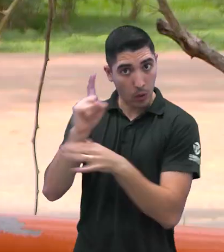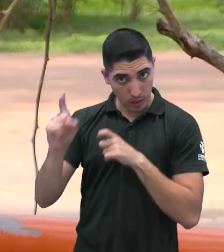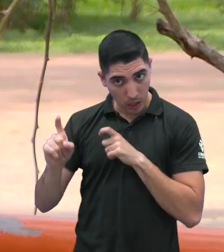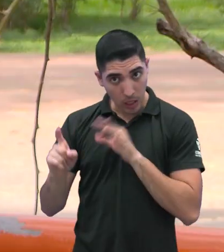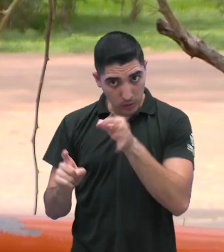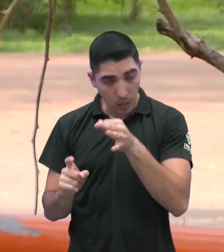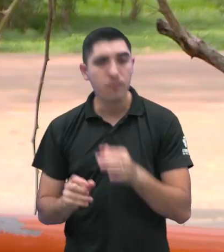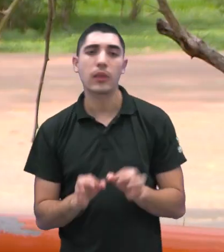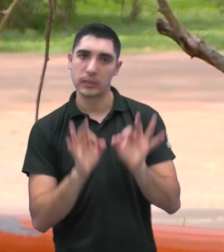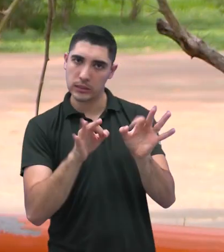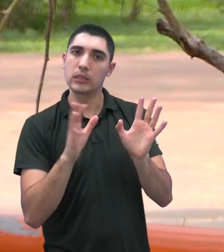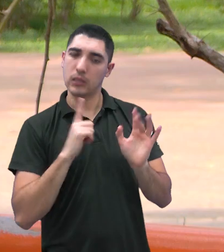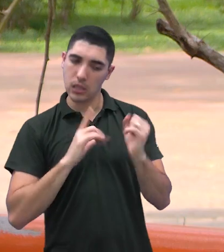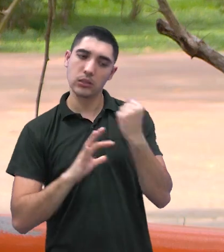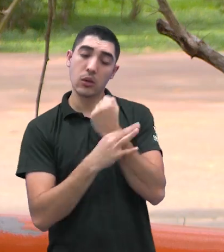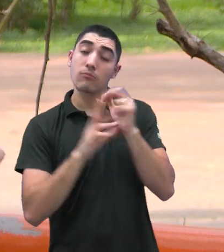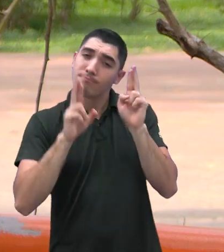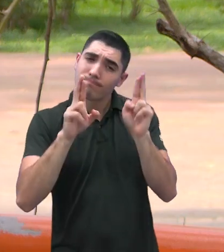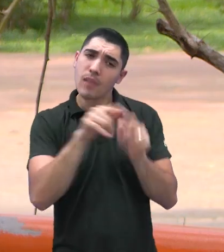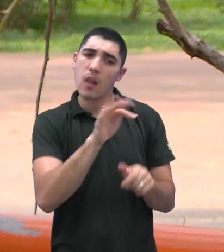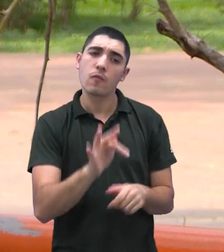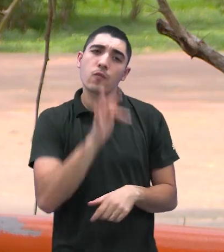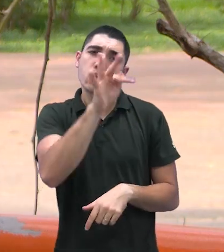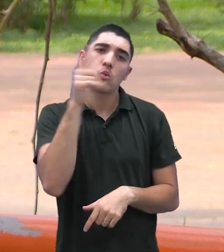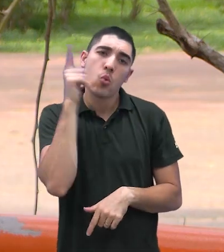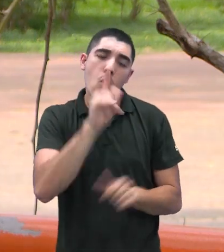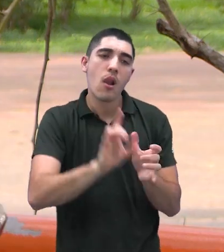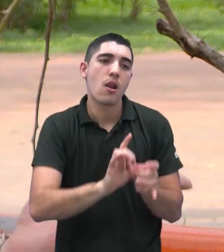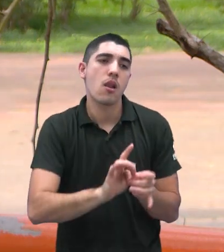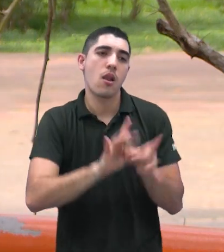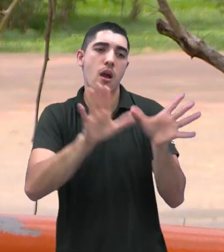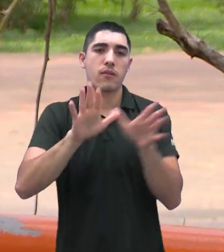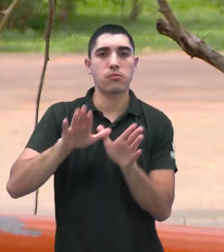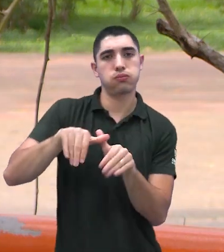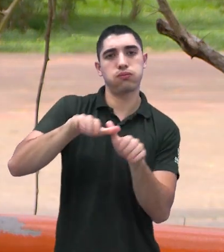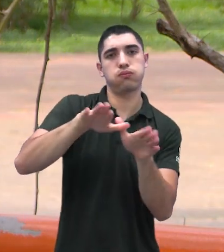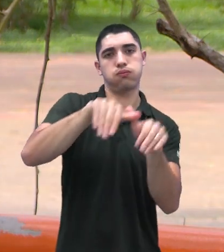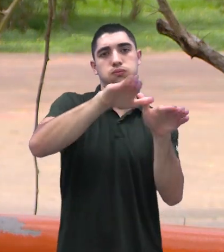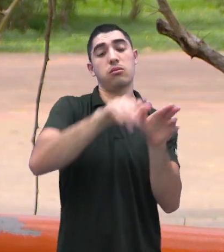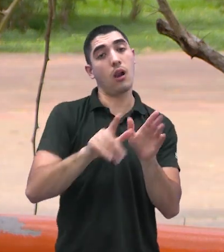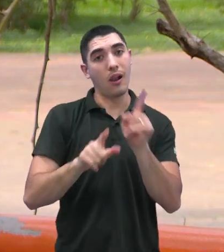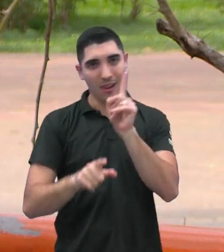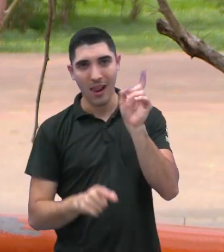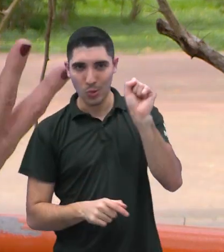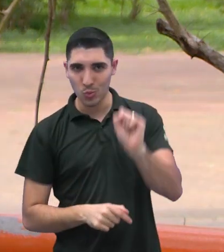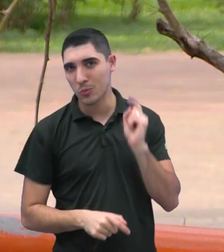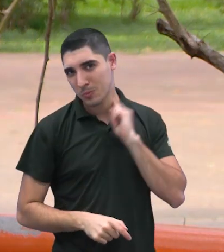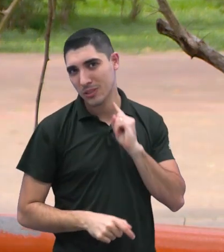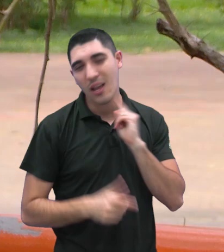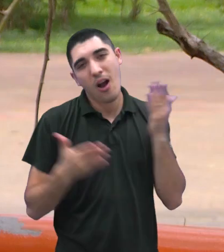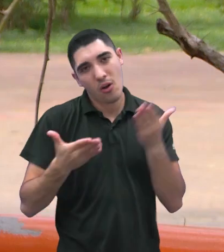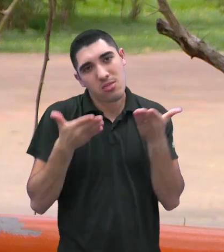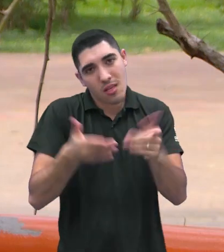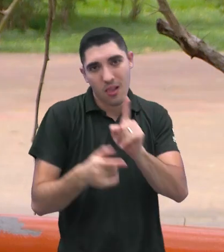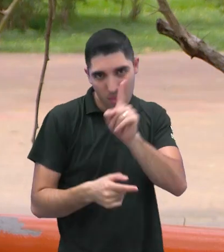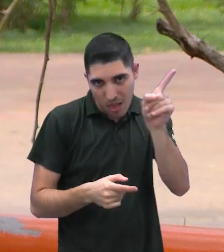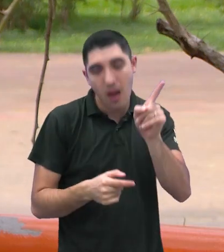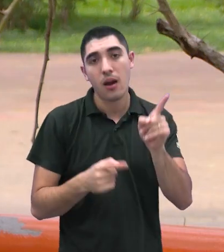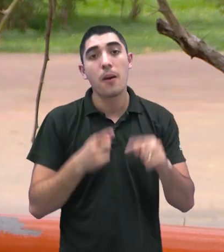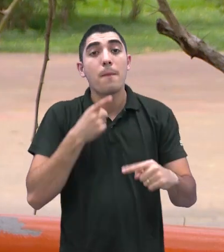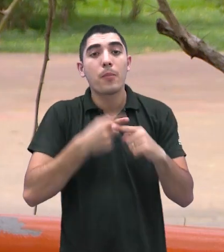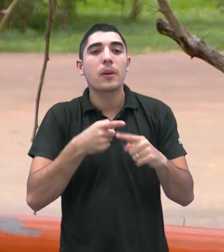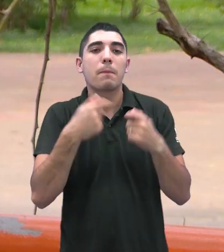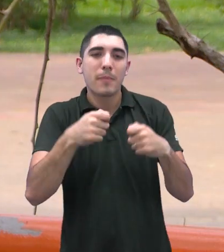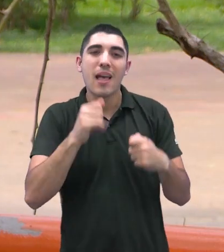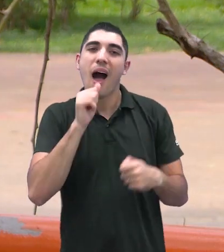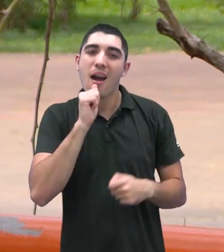que ela consiga, né, ser livre de novo. É isso que vai ser o trabalho feito lá. Ela agora está num recinto, porque ela tem que